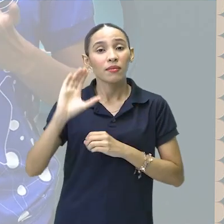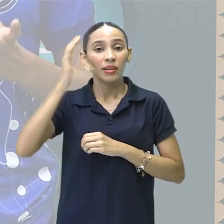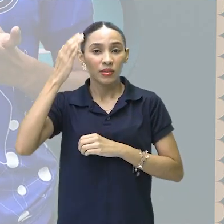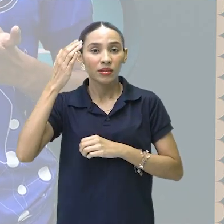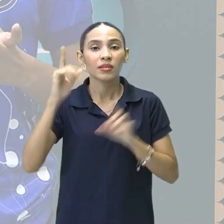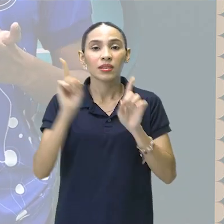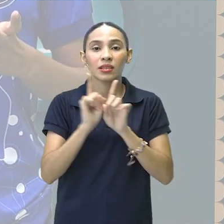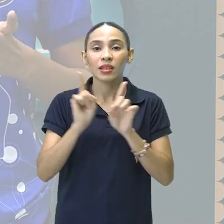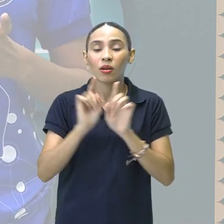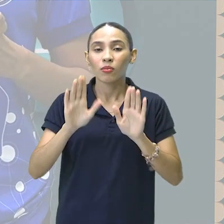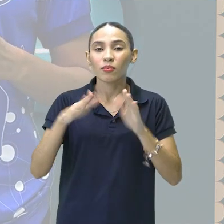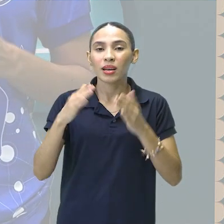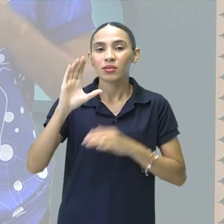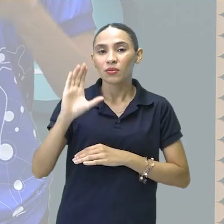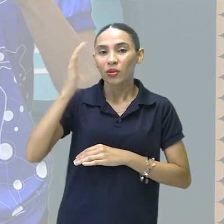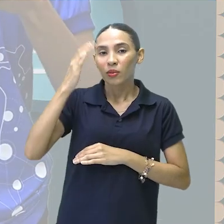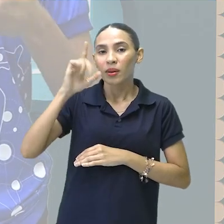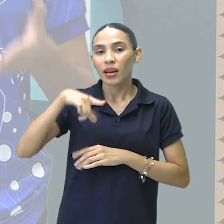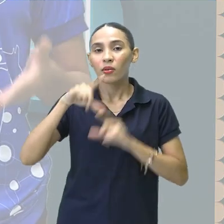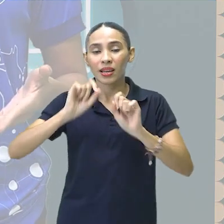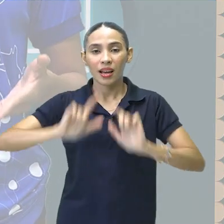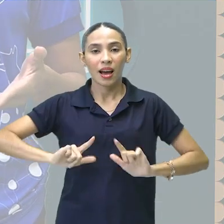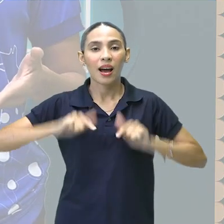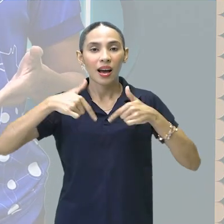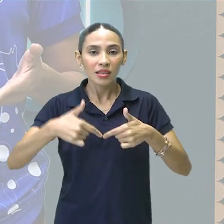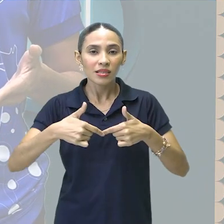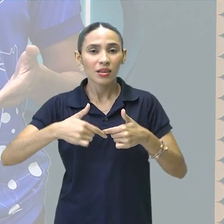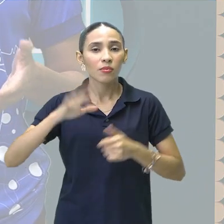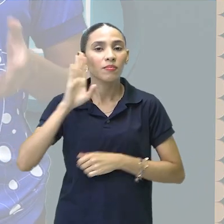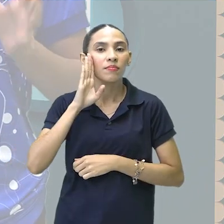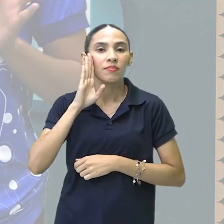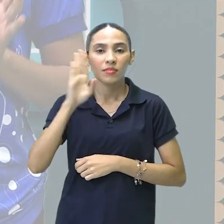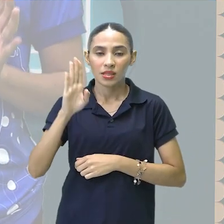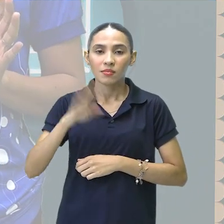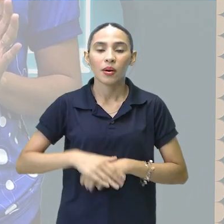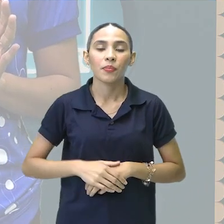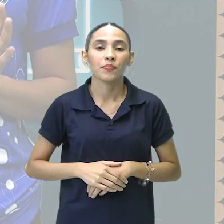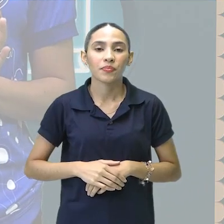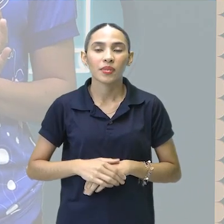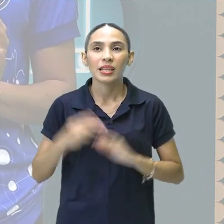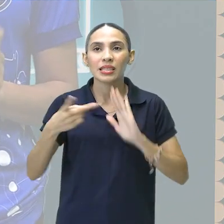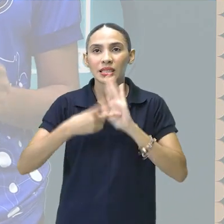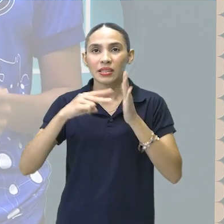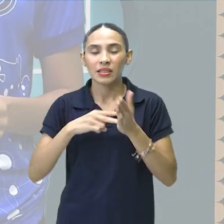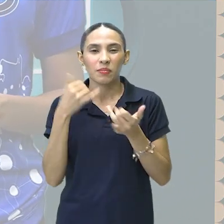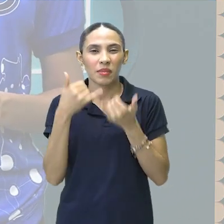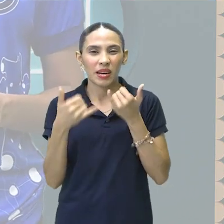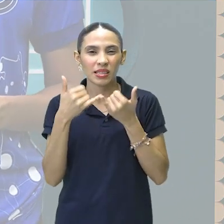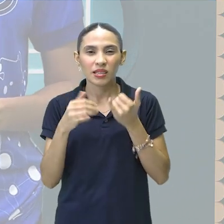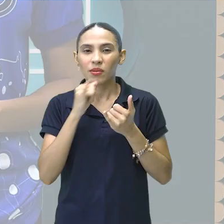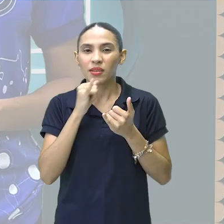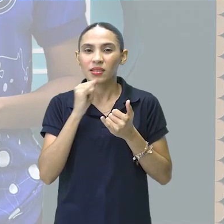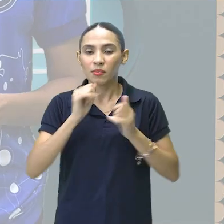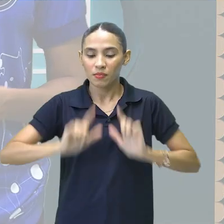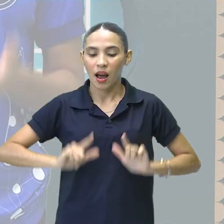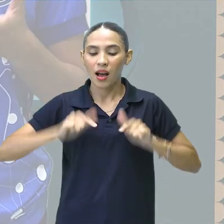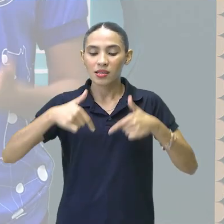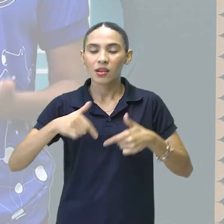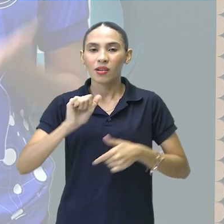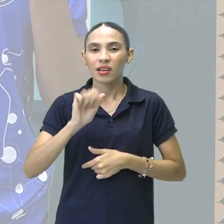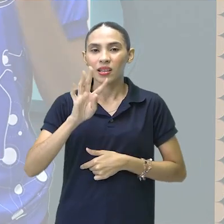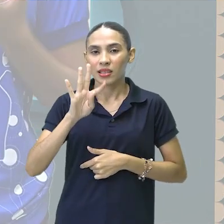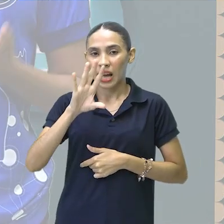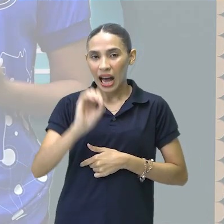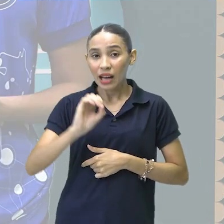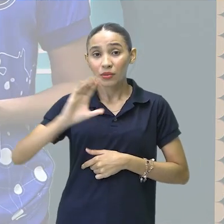O fenômeno, ele vai ser a ação primária. Seria como se fosse o ato, algo que